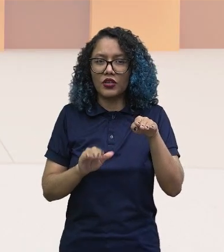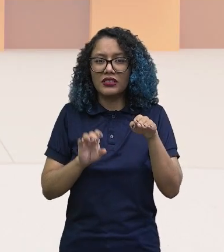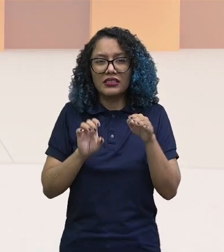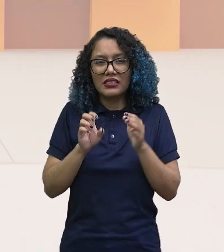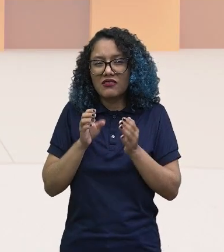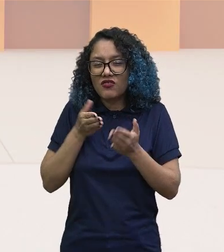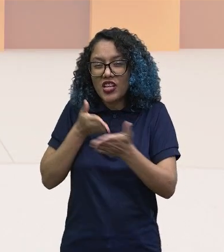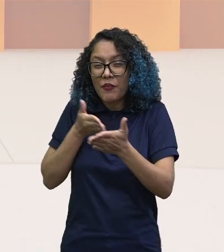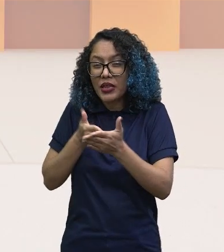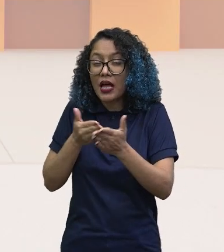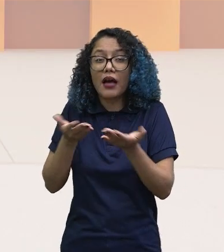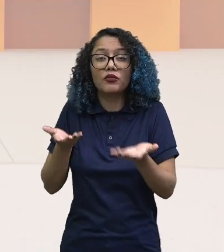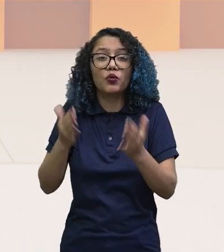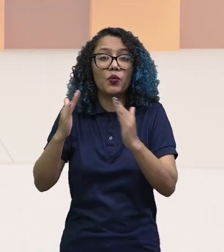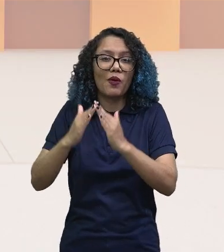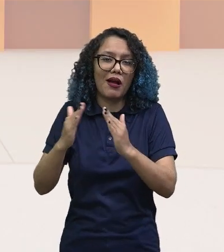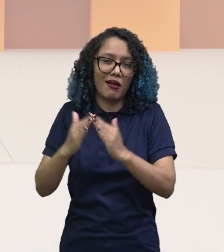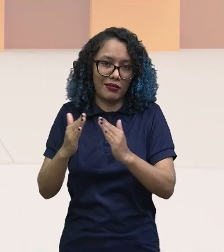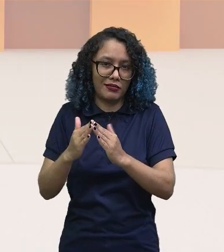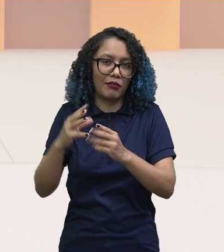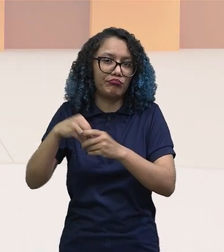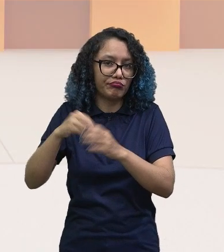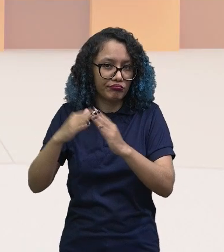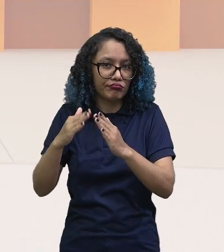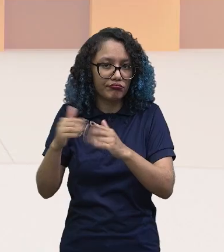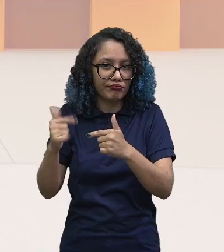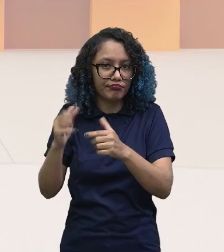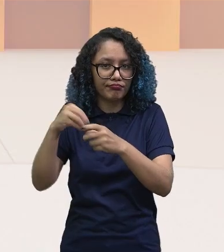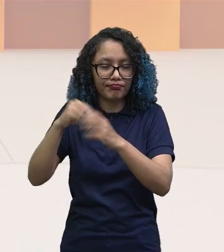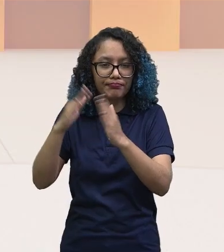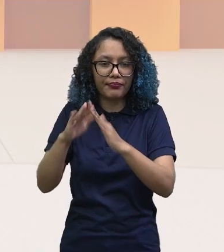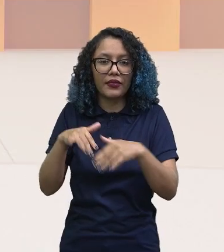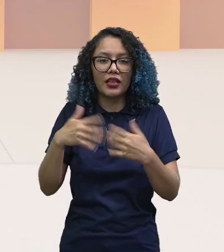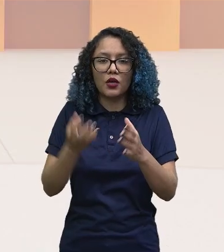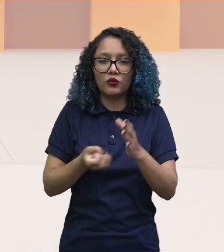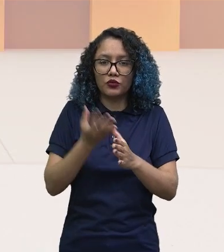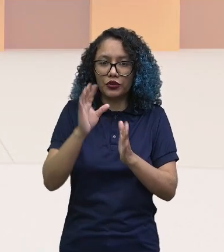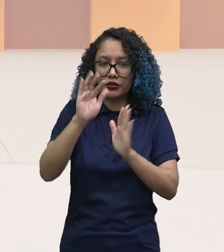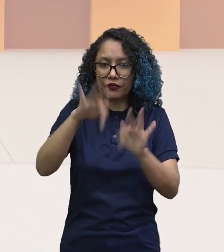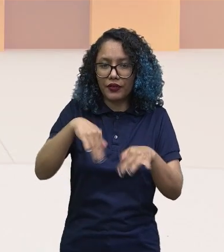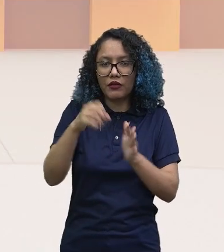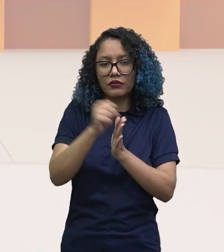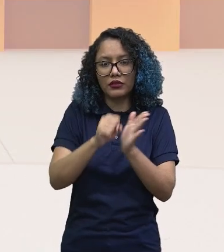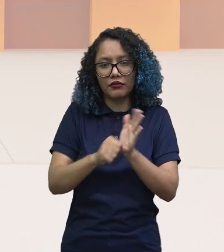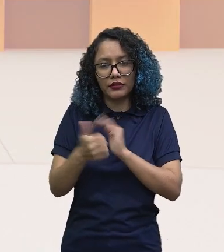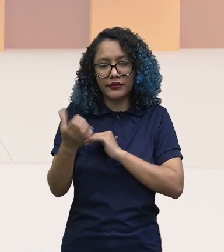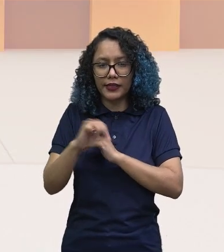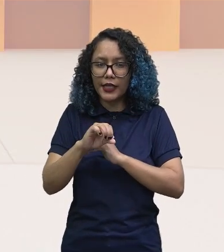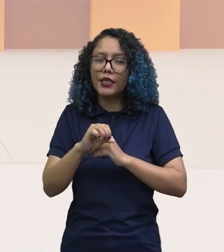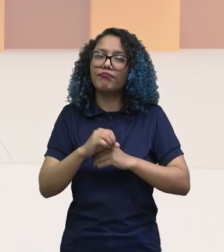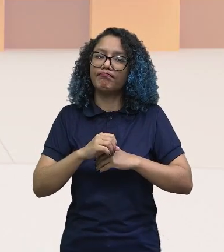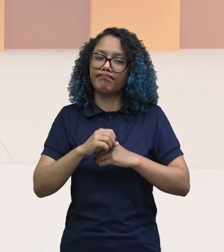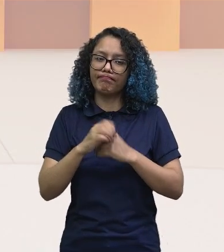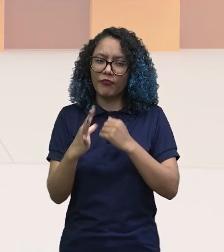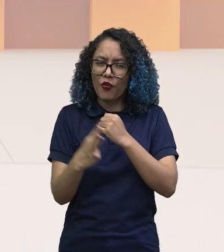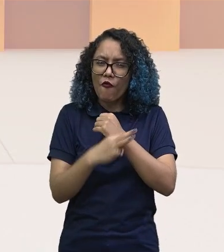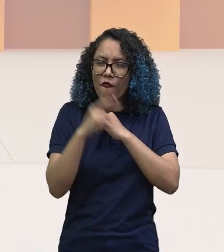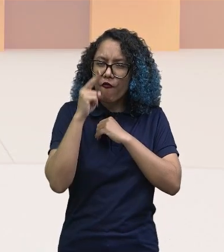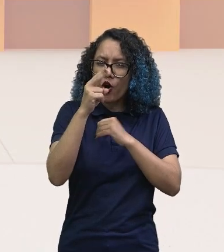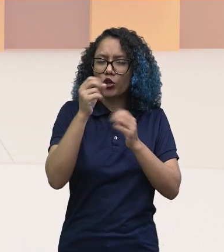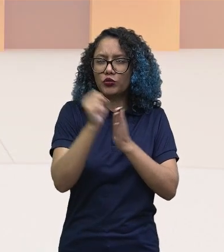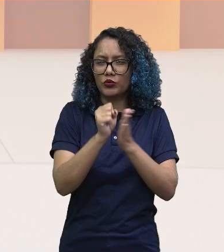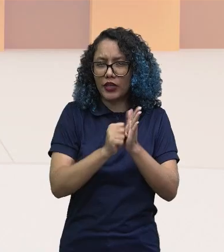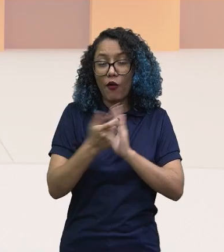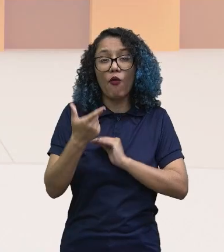ambiente doméstico. Então ele surge ali no final do século XIX e se fortaleceu no século